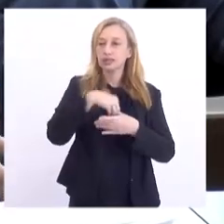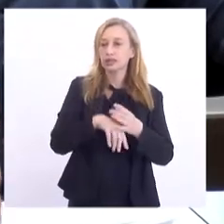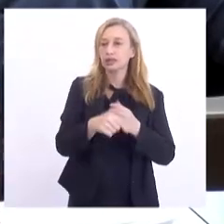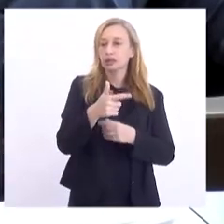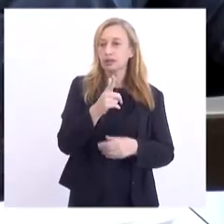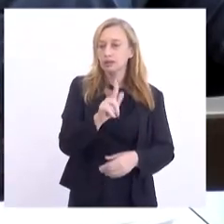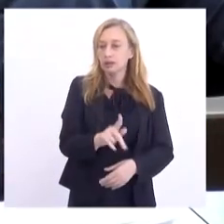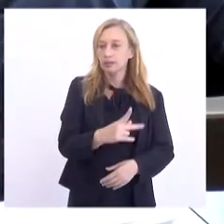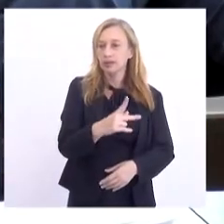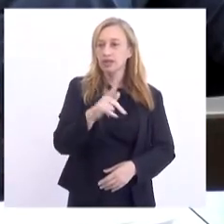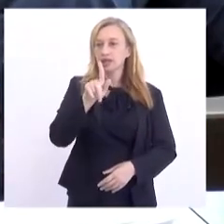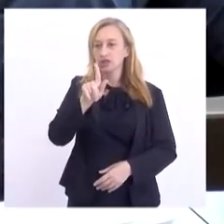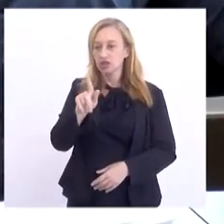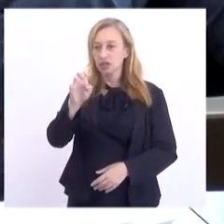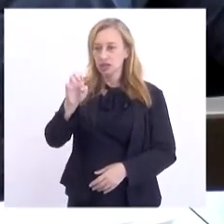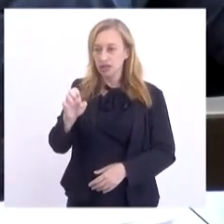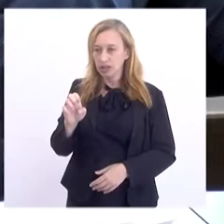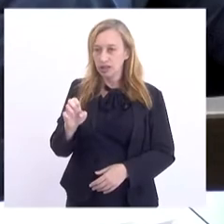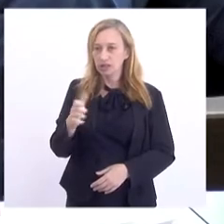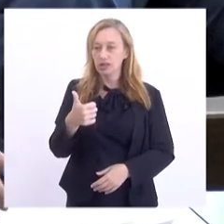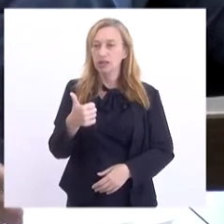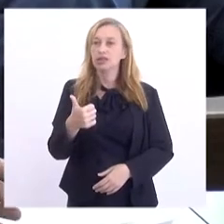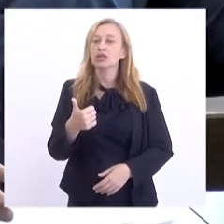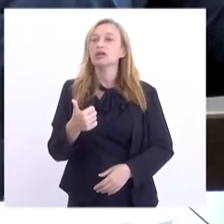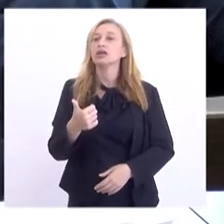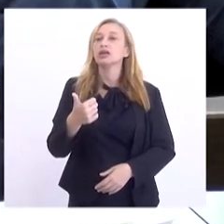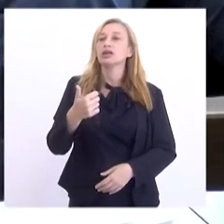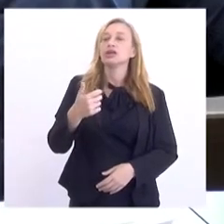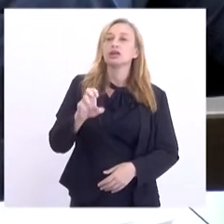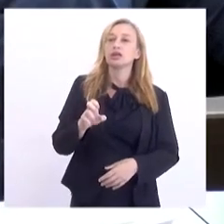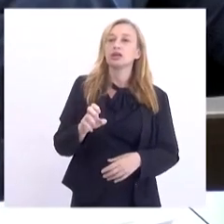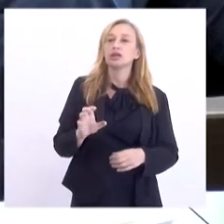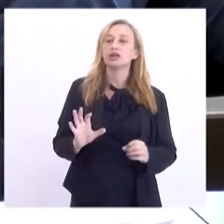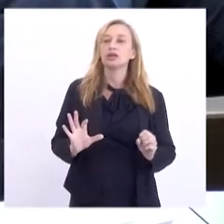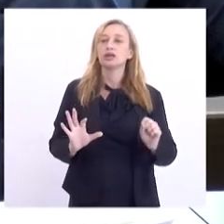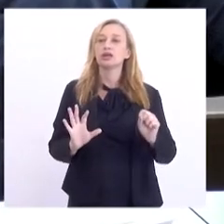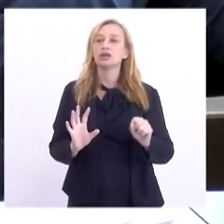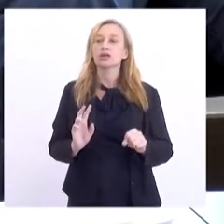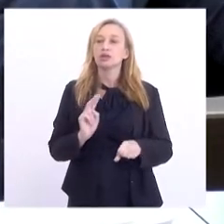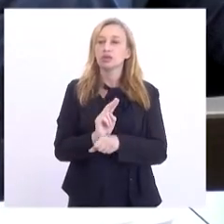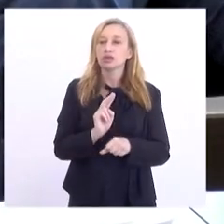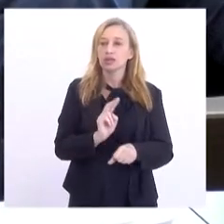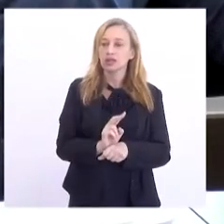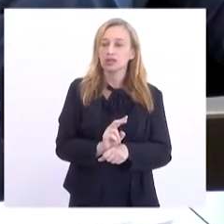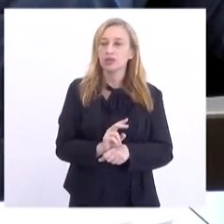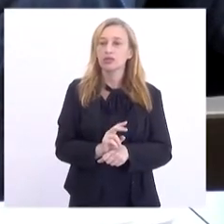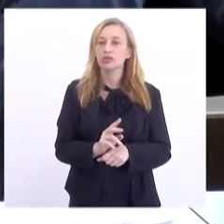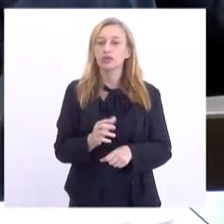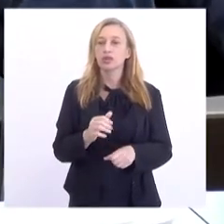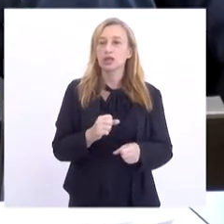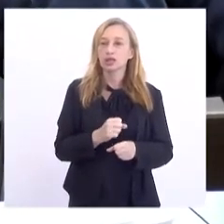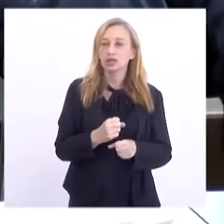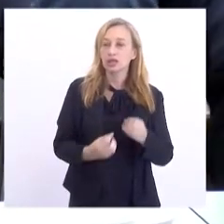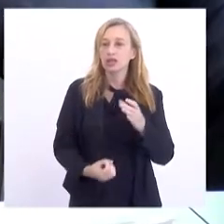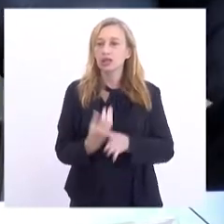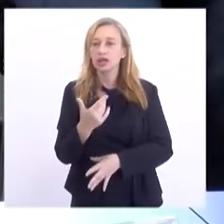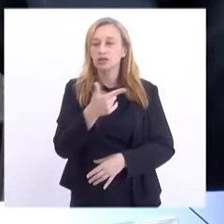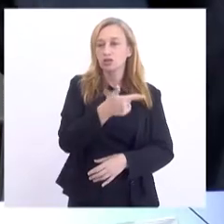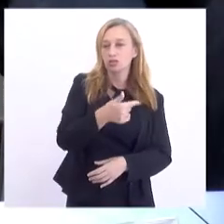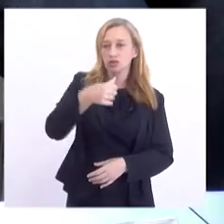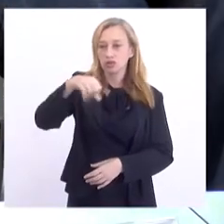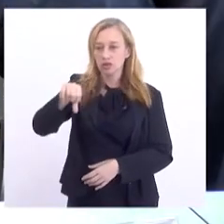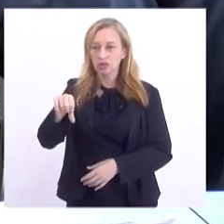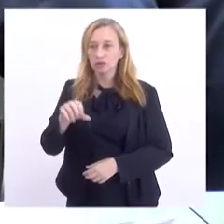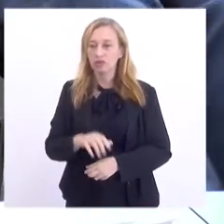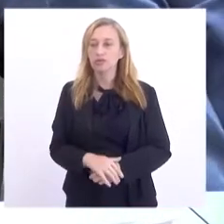tg15 o chamado núcleo de defesa da probidade que é o único que existe desde 2019 de que é tem essa